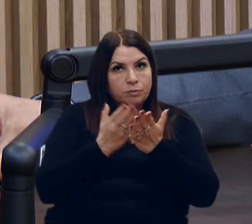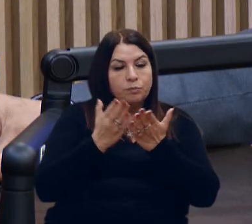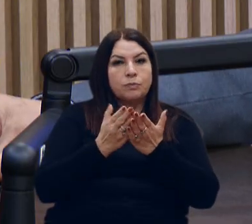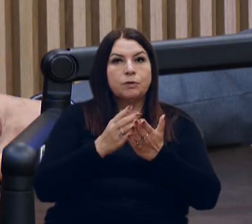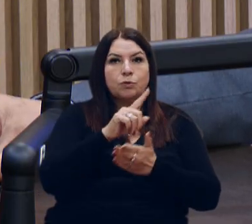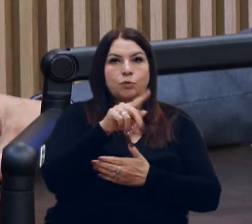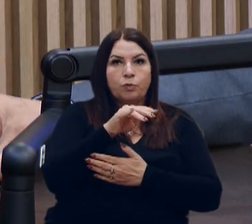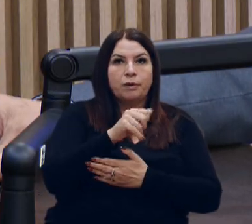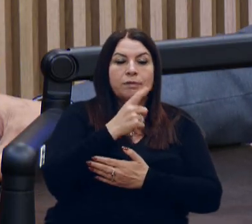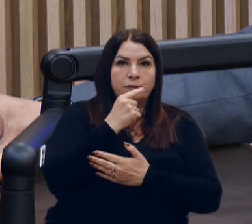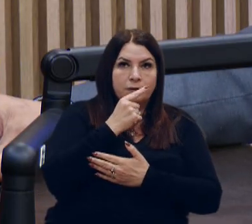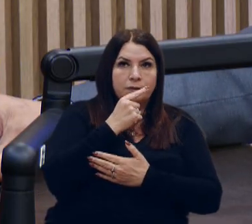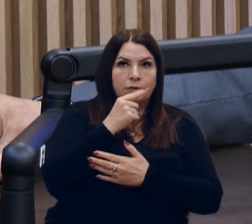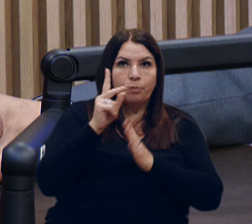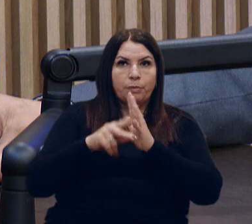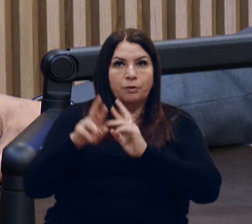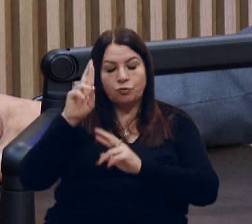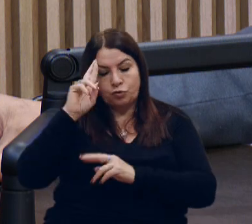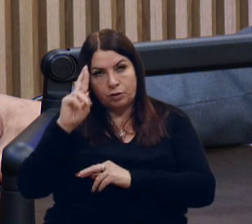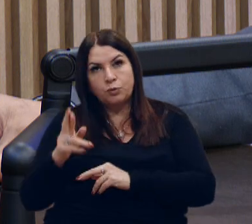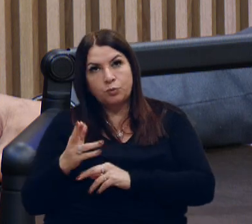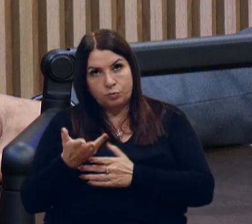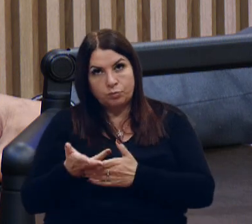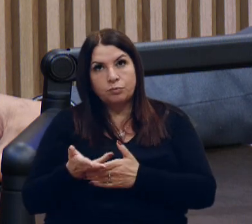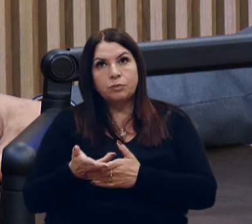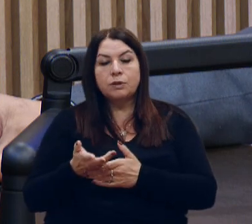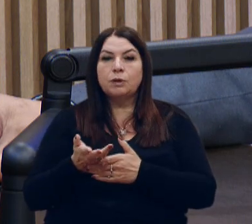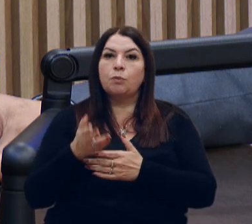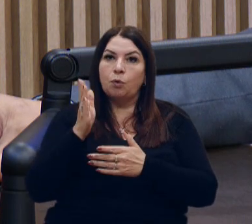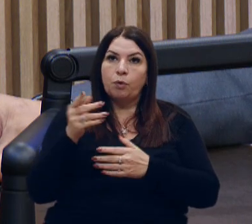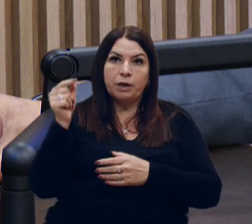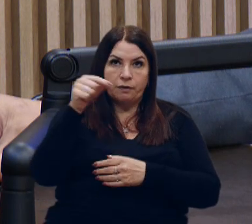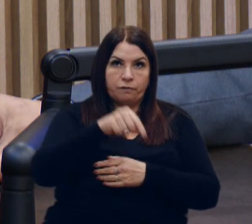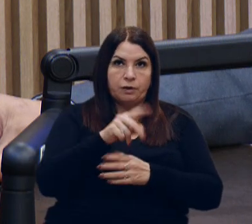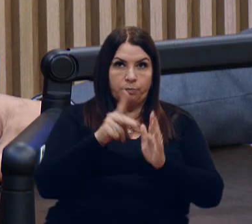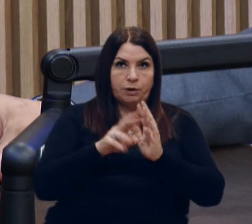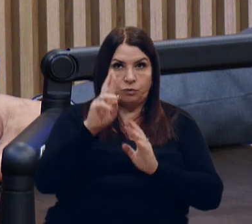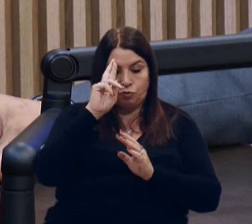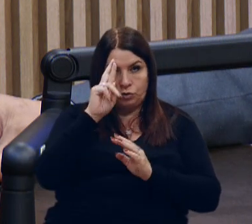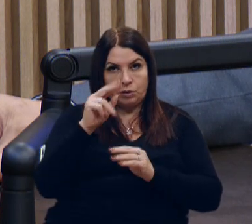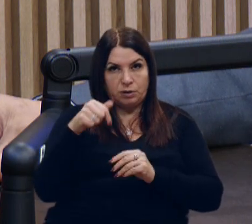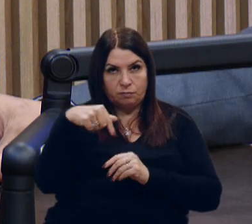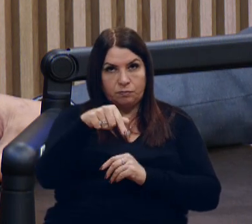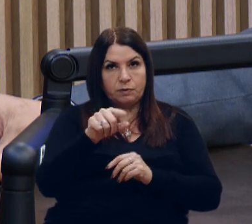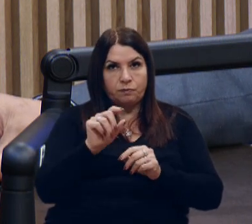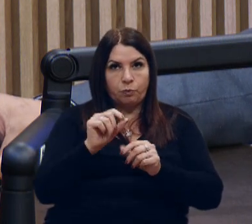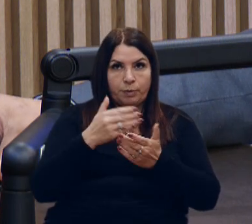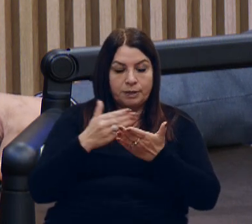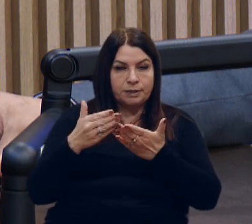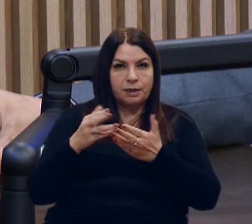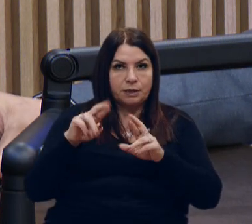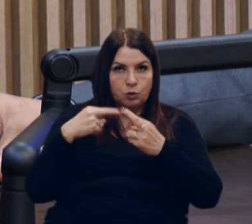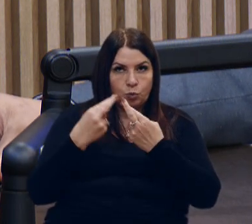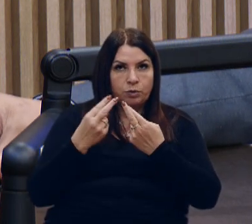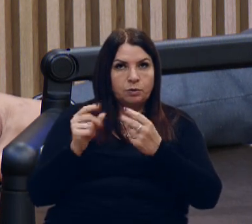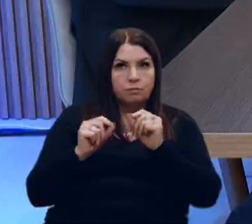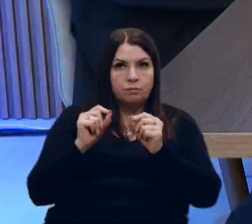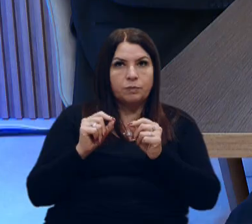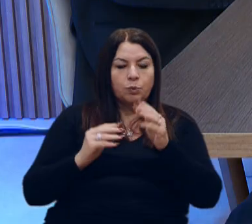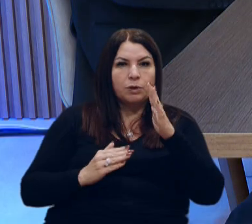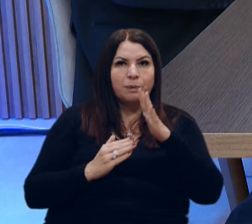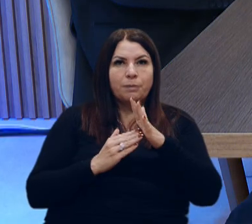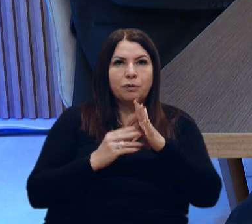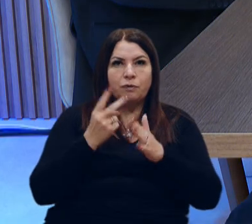Zona das Águas e o plano diretor. Né? Então agora está vindo aí o plano diretor, logo a gente vai começar a se reunir sobre isso. O limite